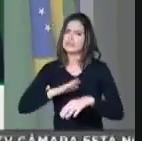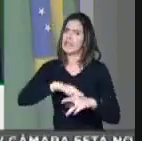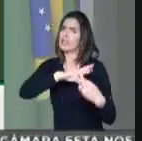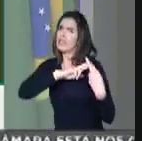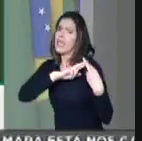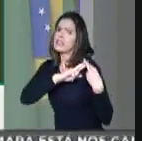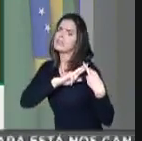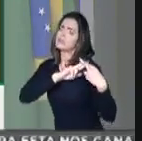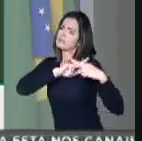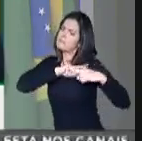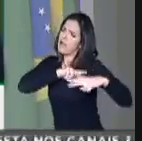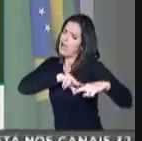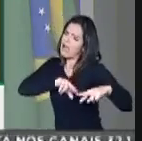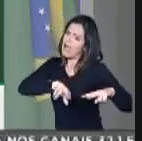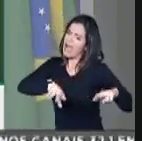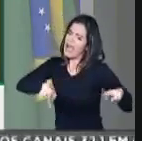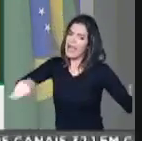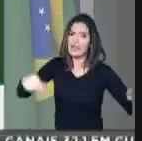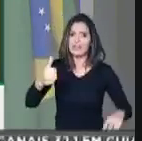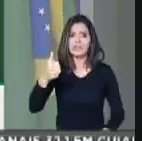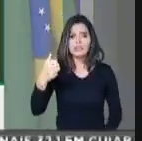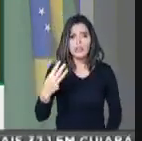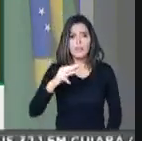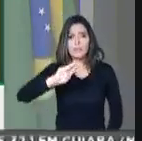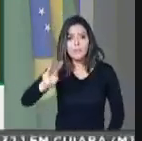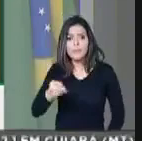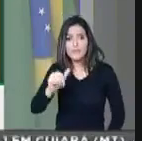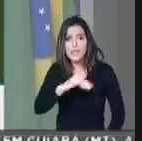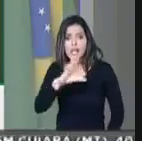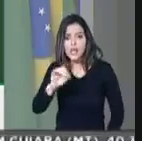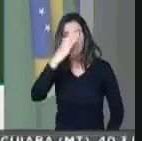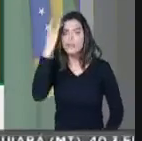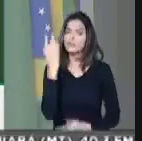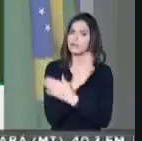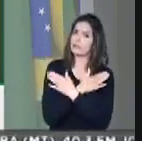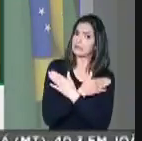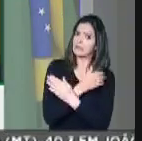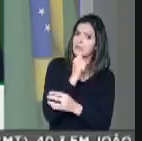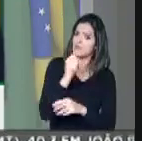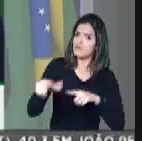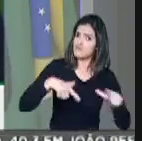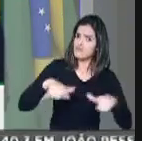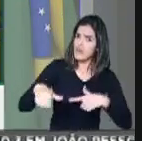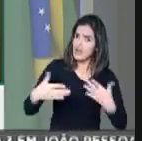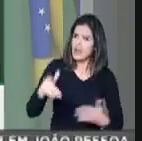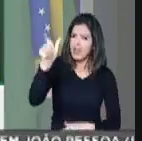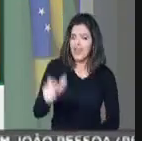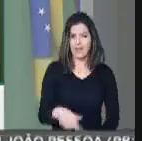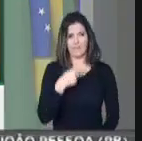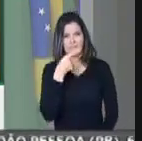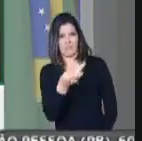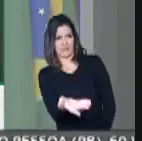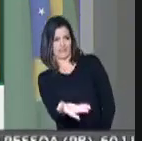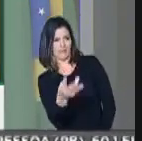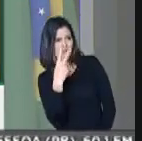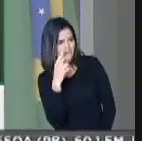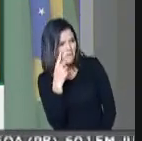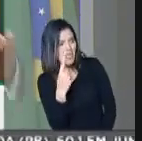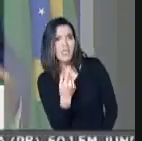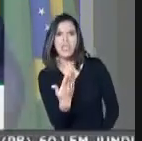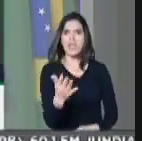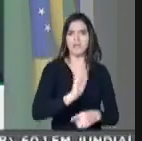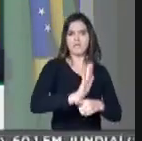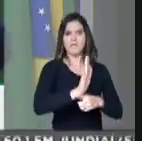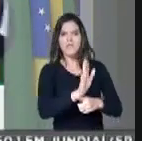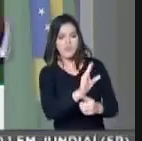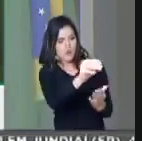atribuições, com tantas responsabilidades, com mais de 13 milhões de desempregados nesse país, se ocupando para ver se o filme